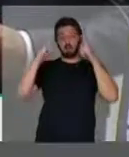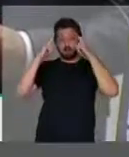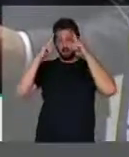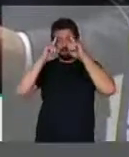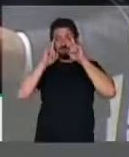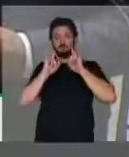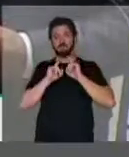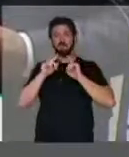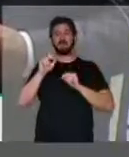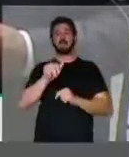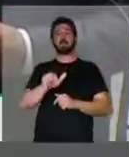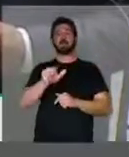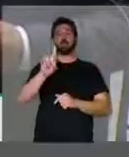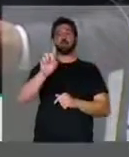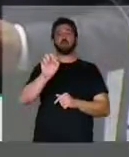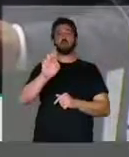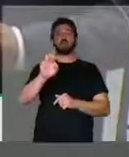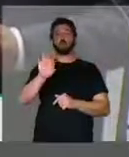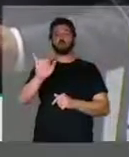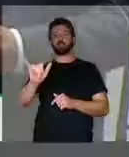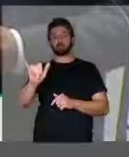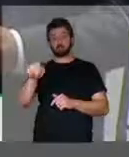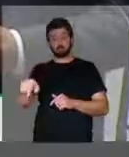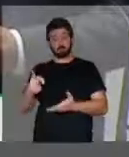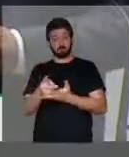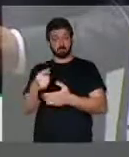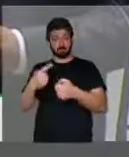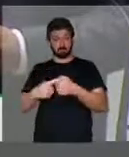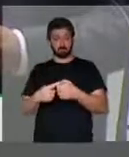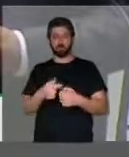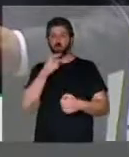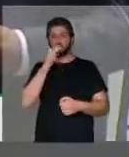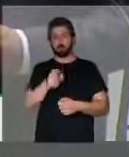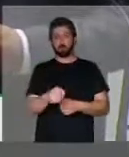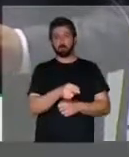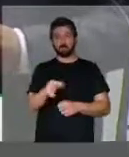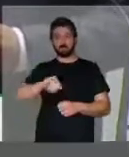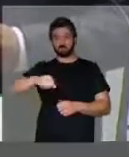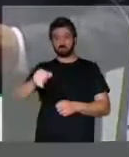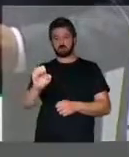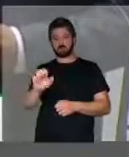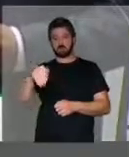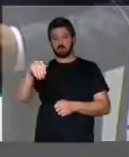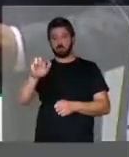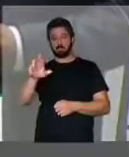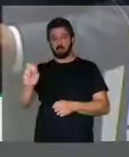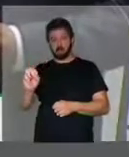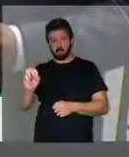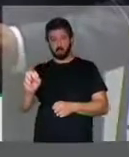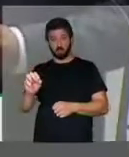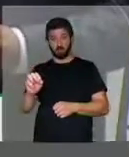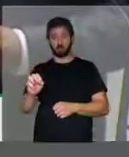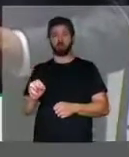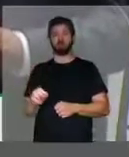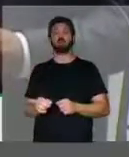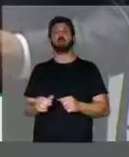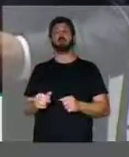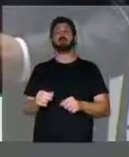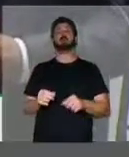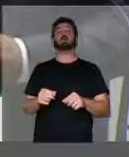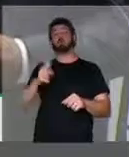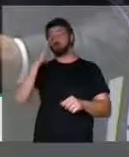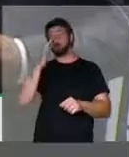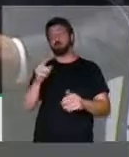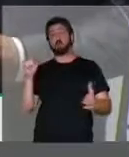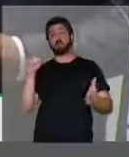Dorothy. O padre José Amaro foi denunciado em 17 por nada mais nada